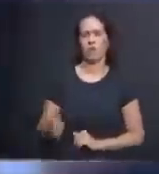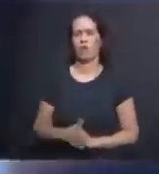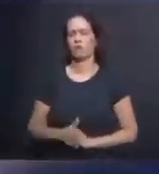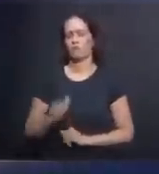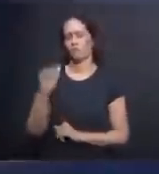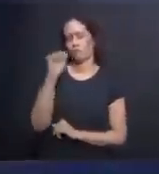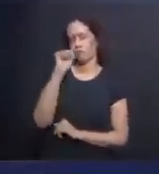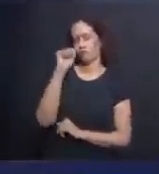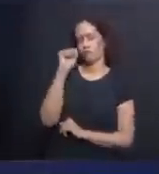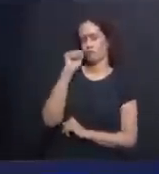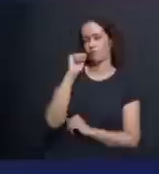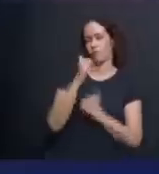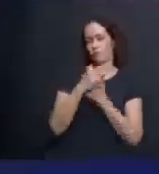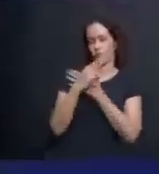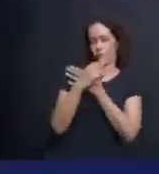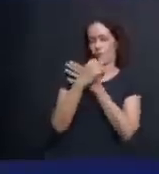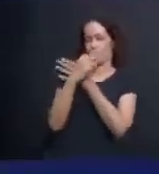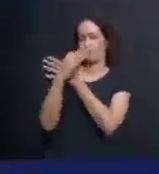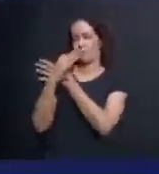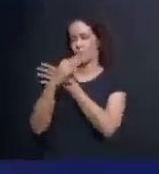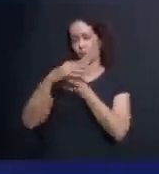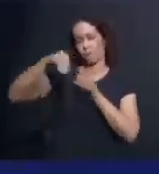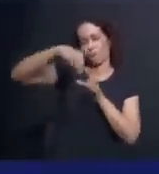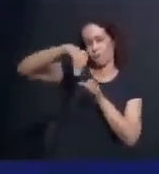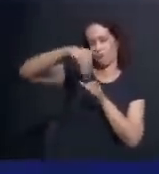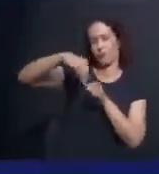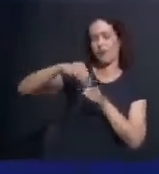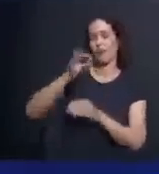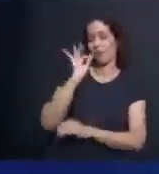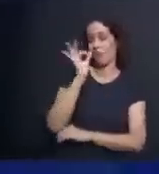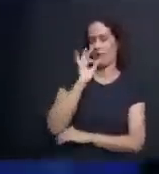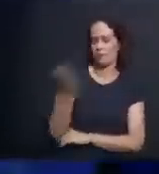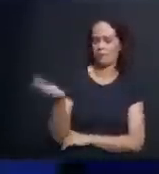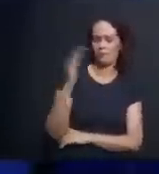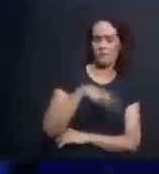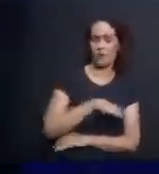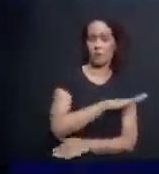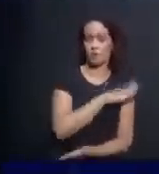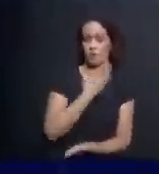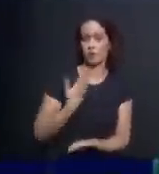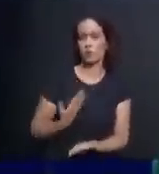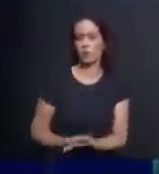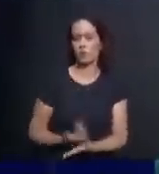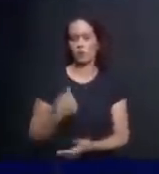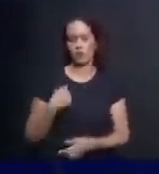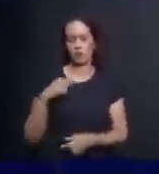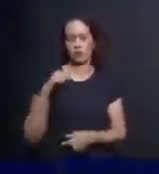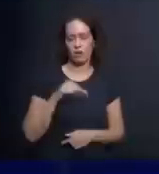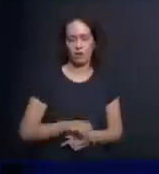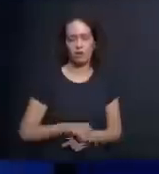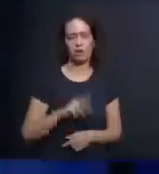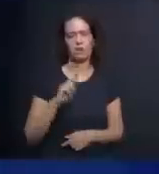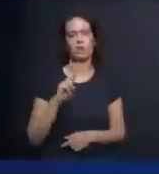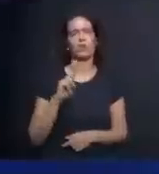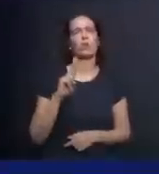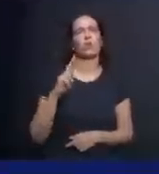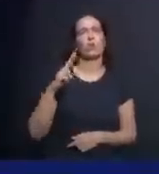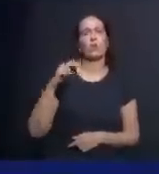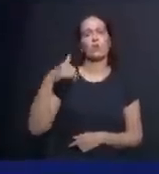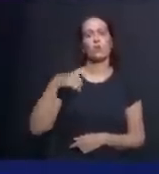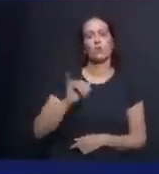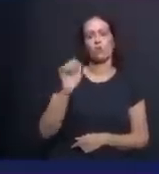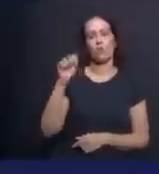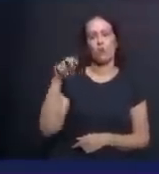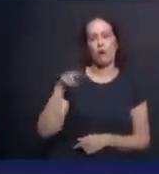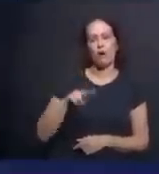vem, sei lá. Mas venha amanhã para estar com a gente o dia todo. Eu vou estar aqui, o Ryan vai estar aqui, todo mundo vai estar